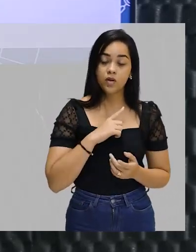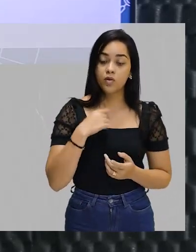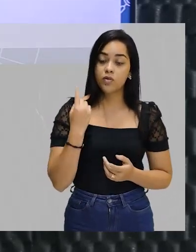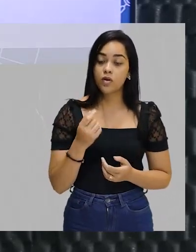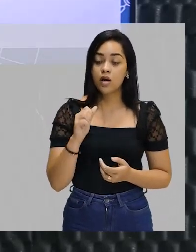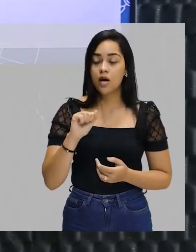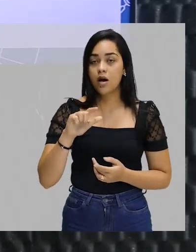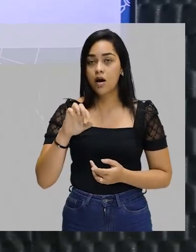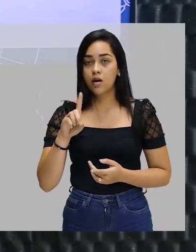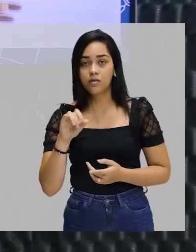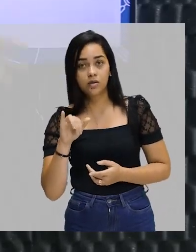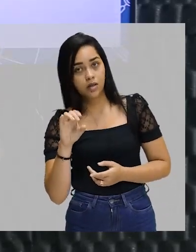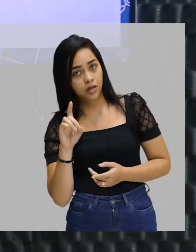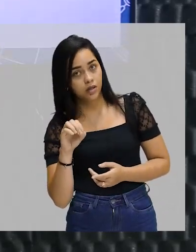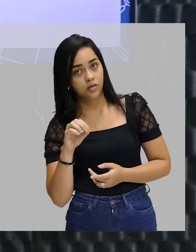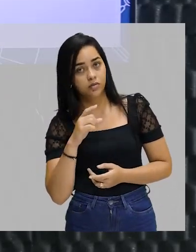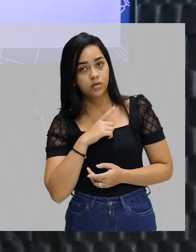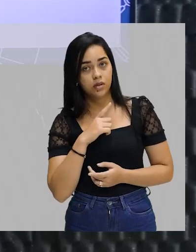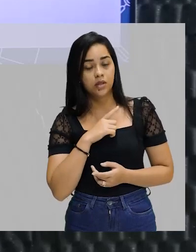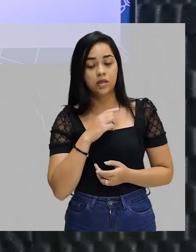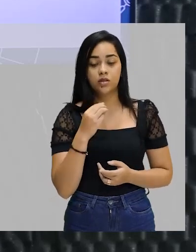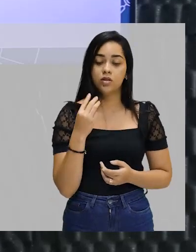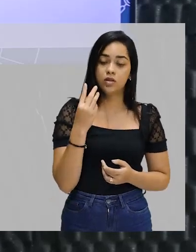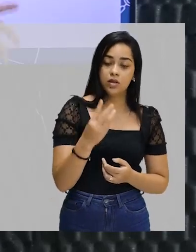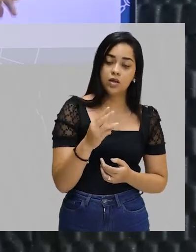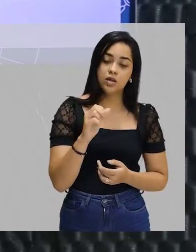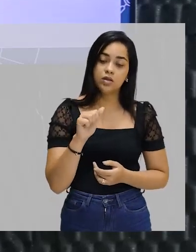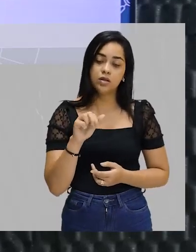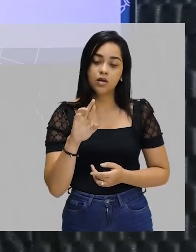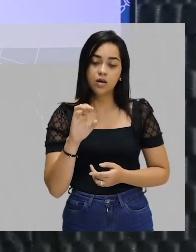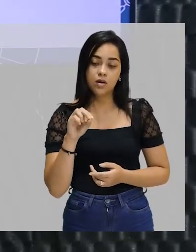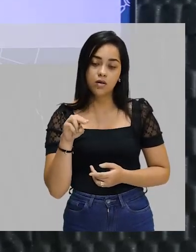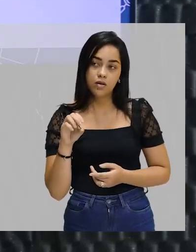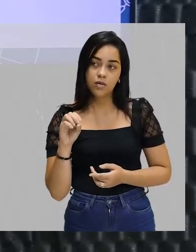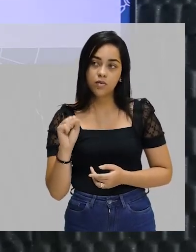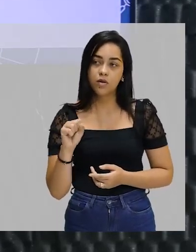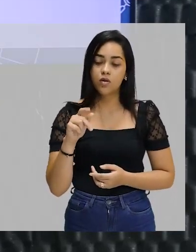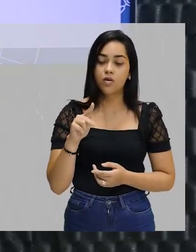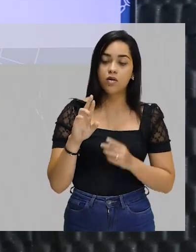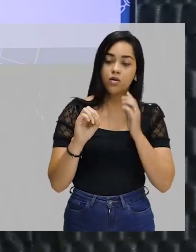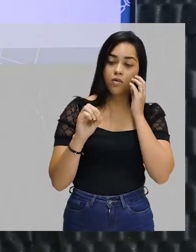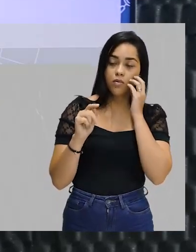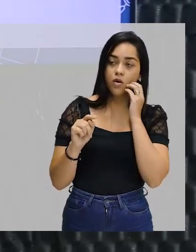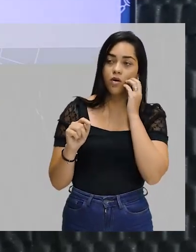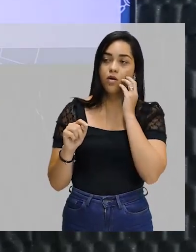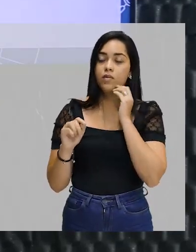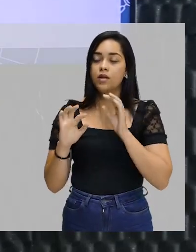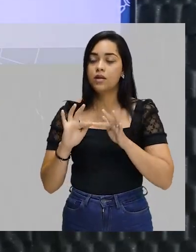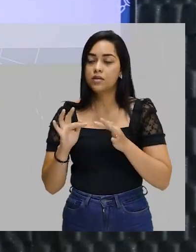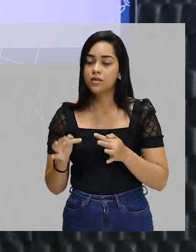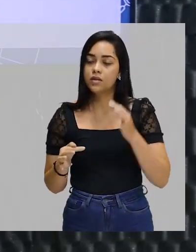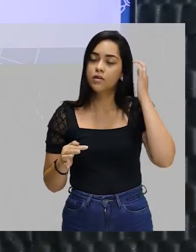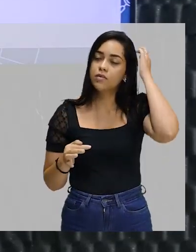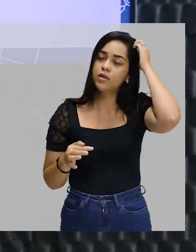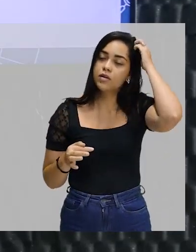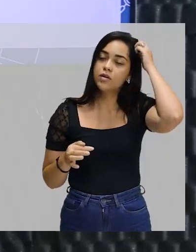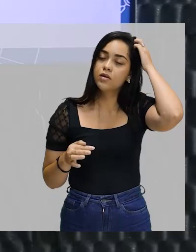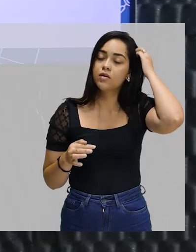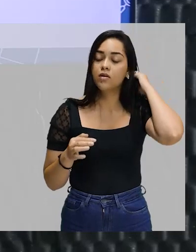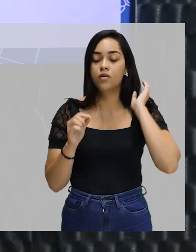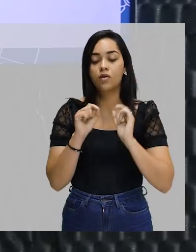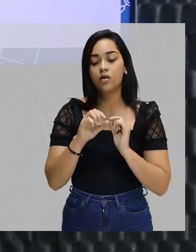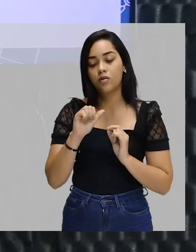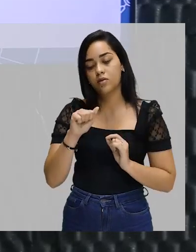nosso aldeído, um aldeído de 3 carbonos, prop. Ligações simples entre